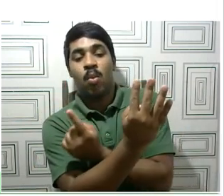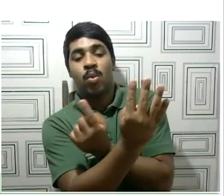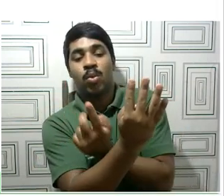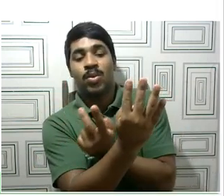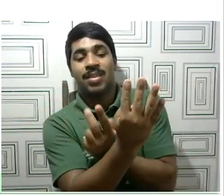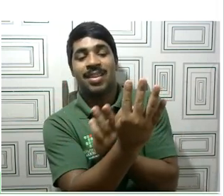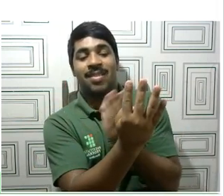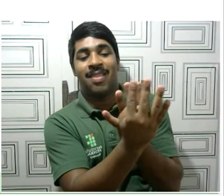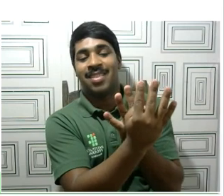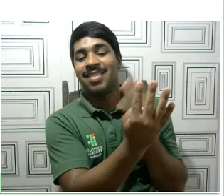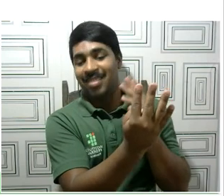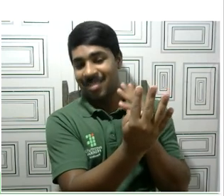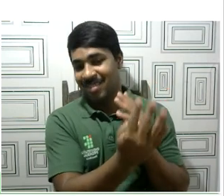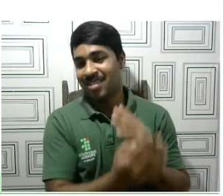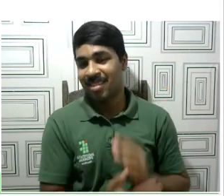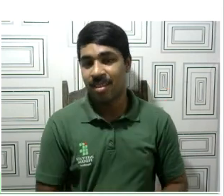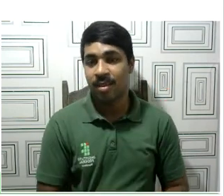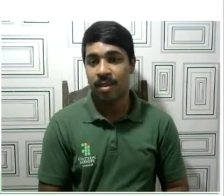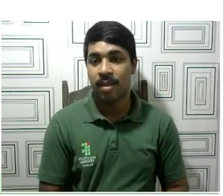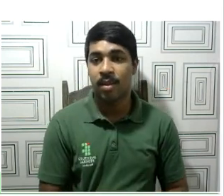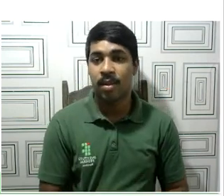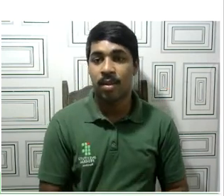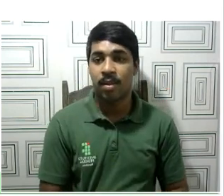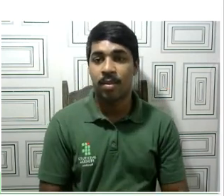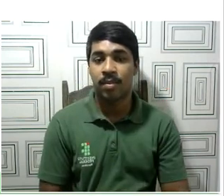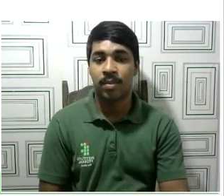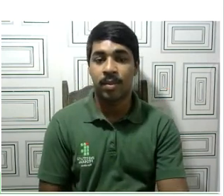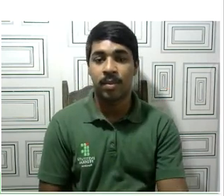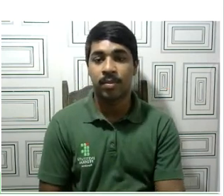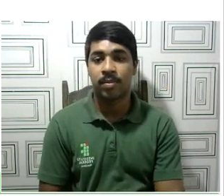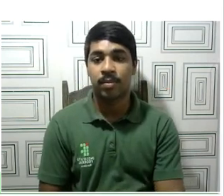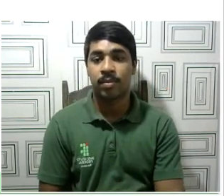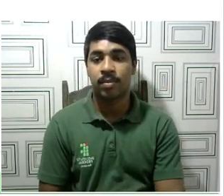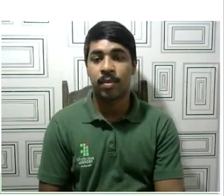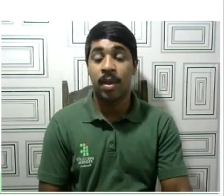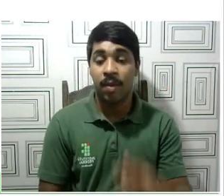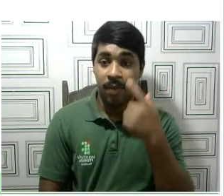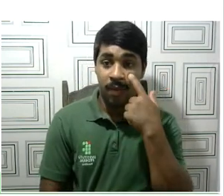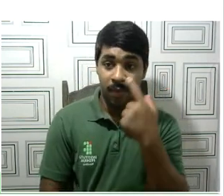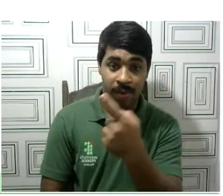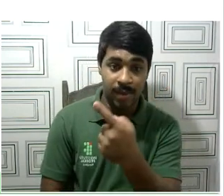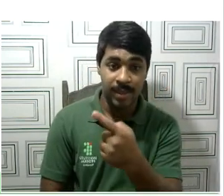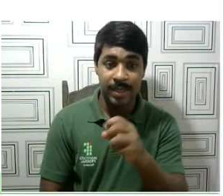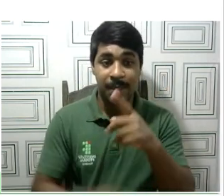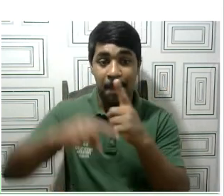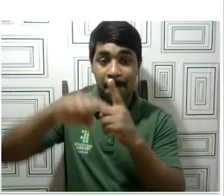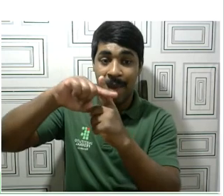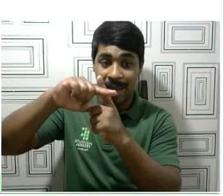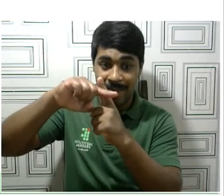tá? Para números grandes, ó, o expoente é sempre positivo. Para números muito pequenos, é negativo, tá?